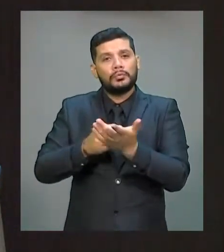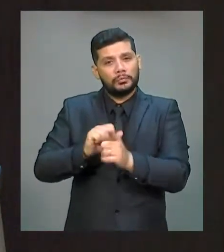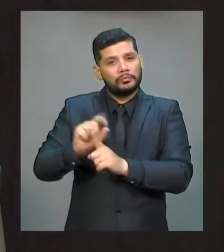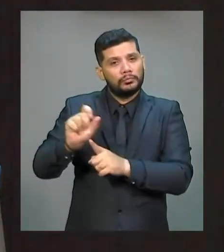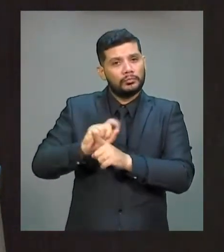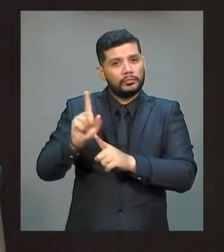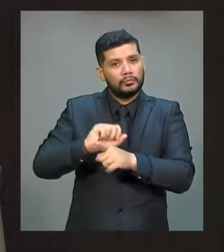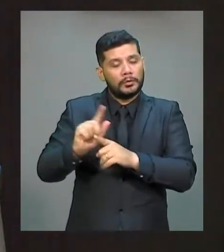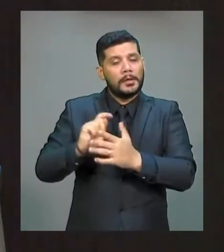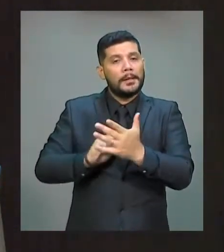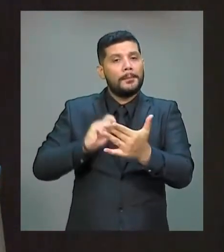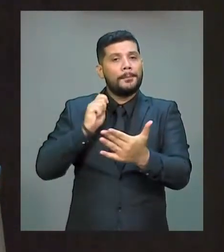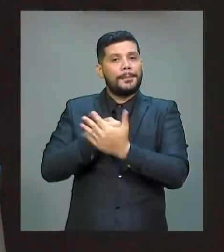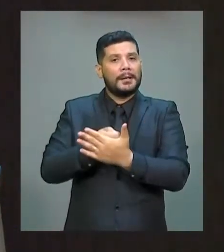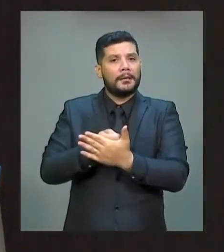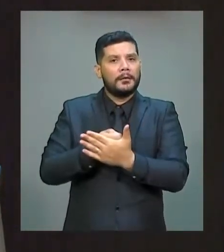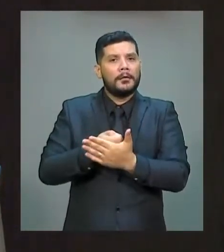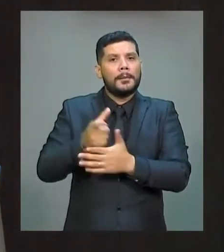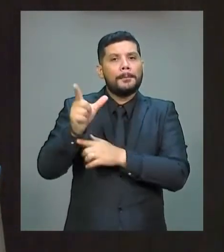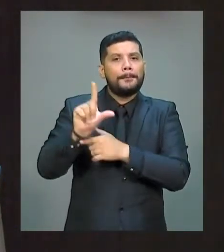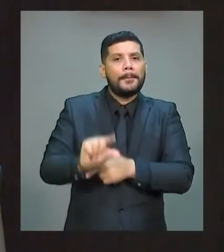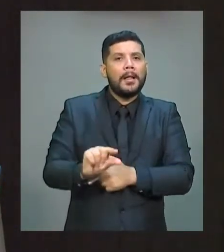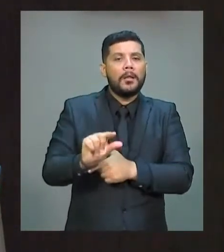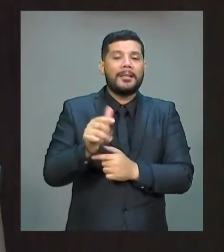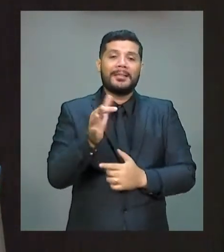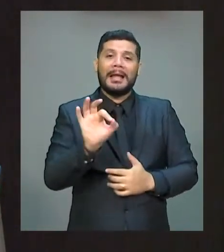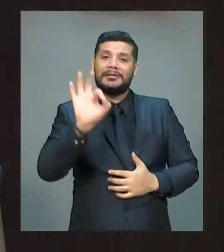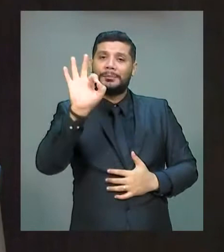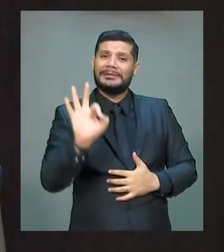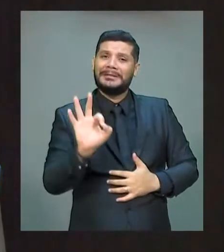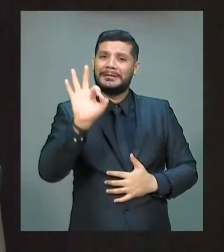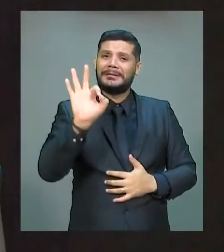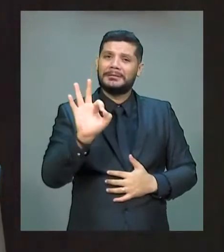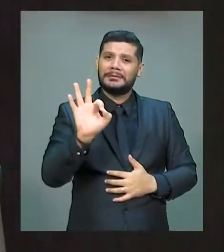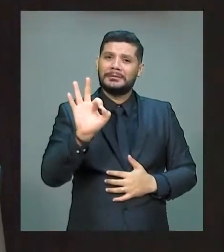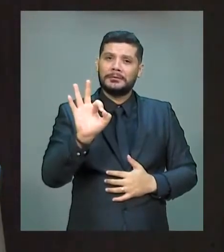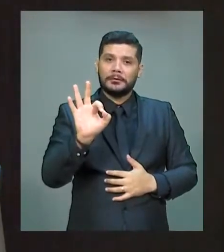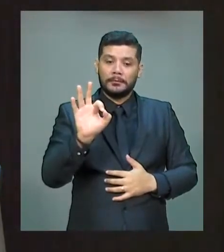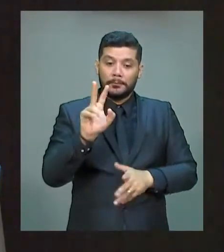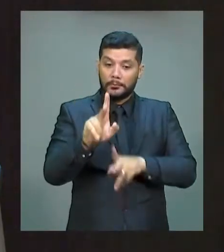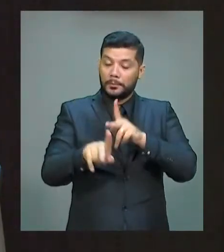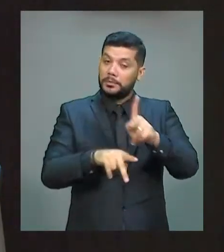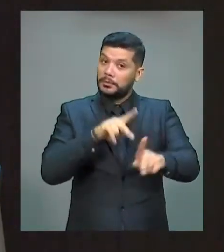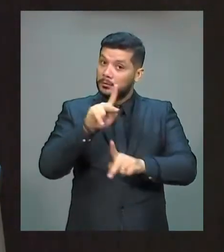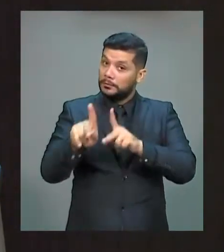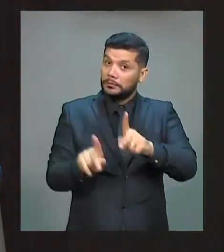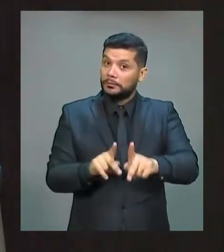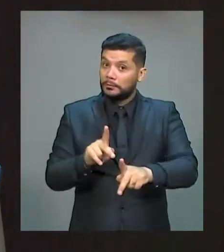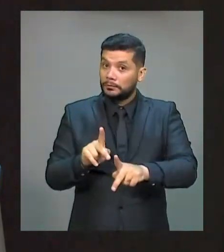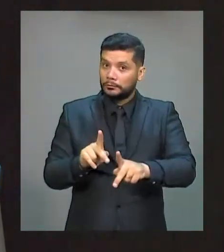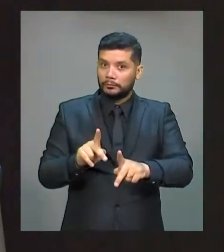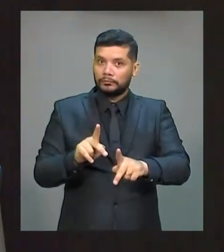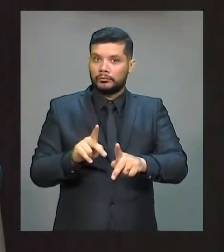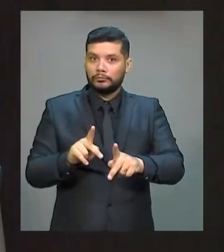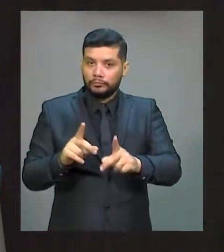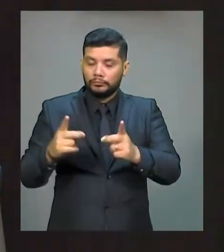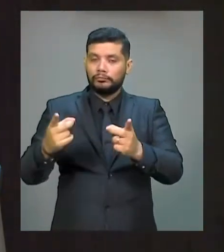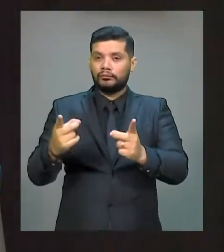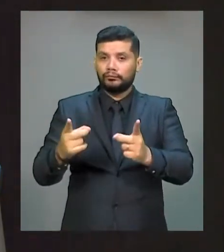cotas. A menor cota é 10%, ou seja, você vai vacinar 10%, a gente vai produzir e vender para